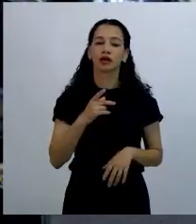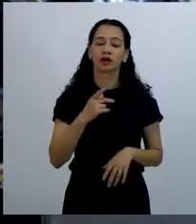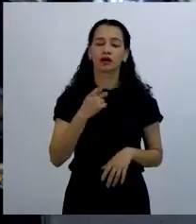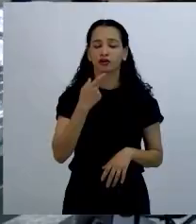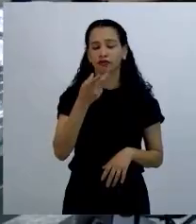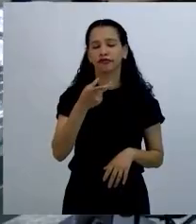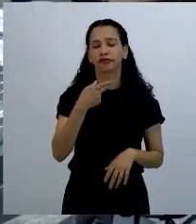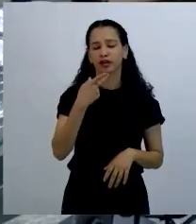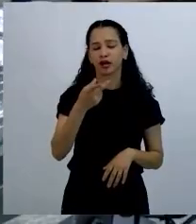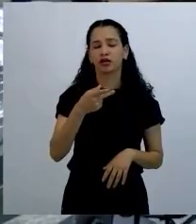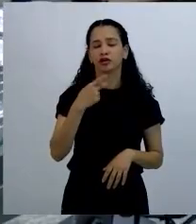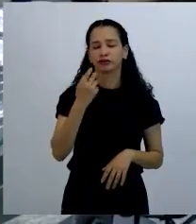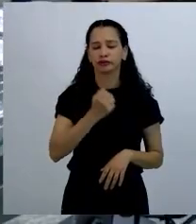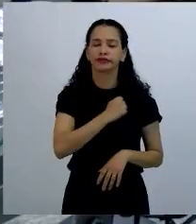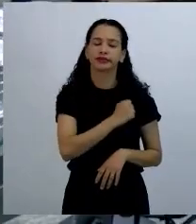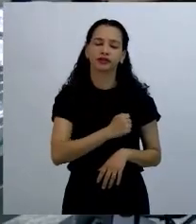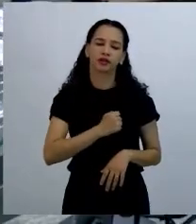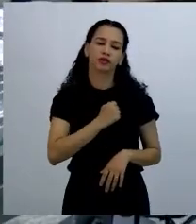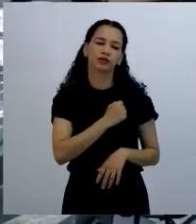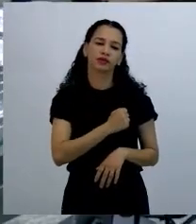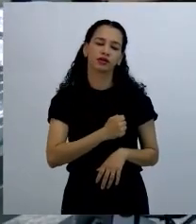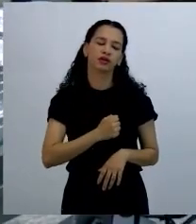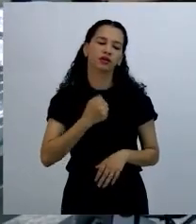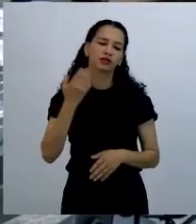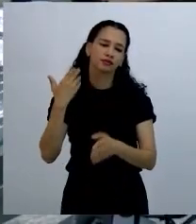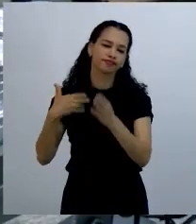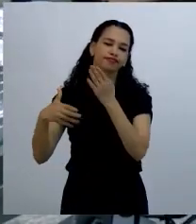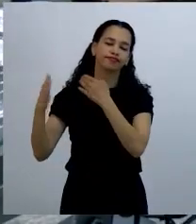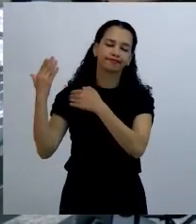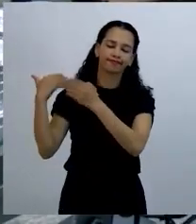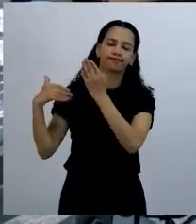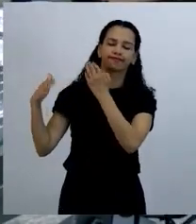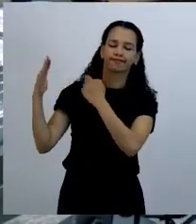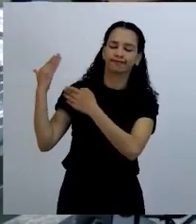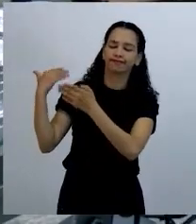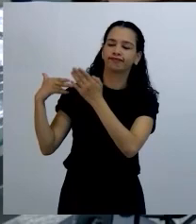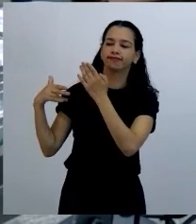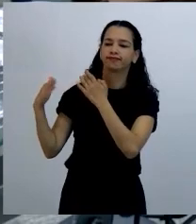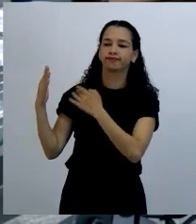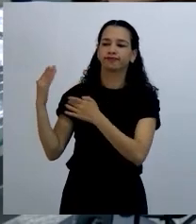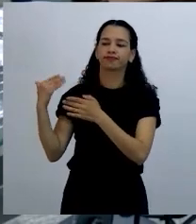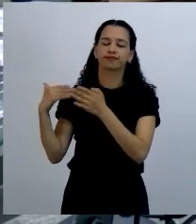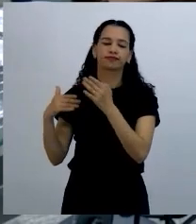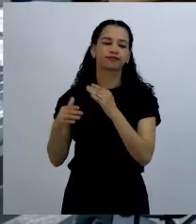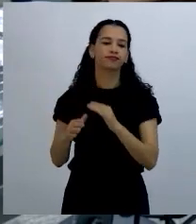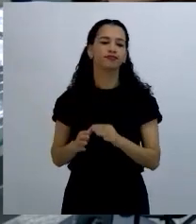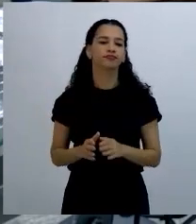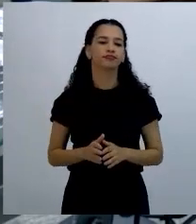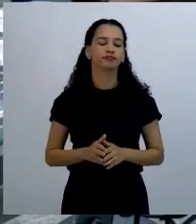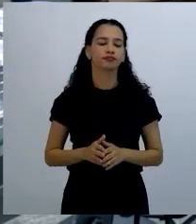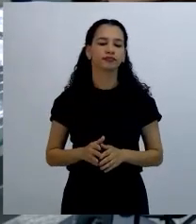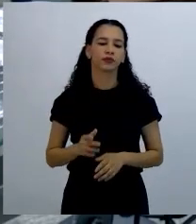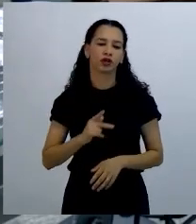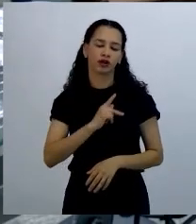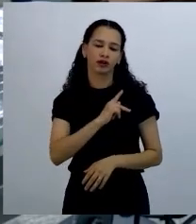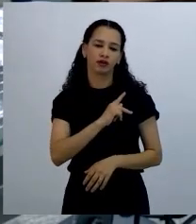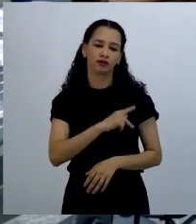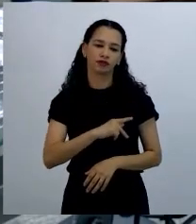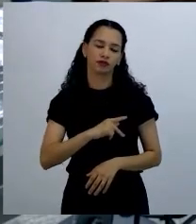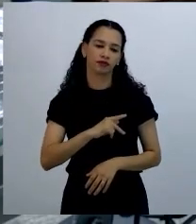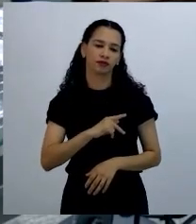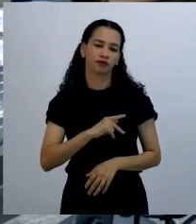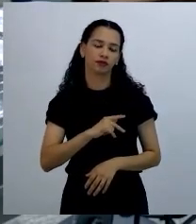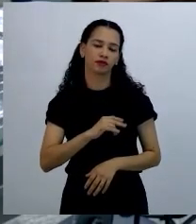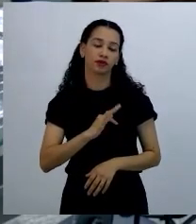porque na carta aos Filipenses o que eu percebo é que Paulo estava profundamente preocupado com um ânimo da